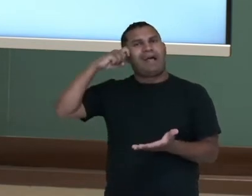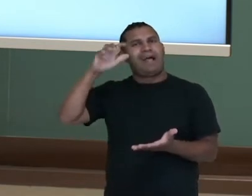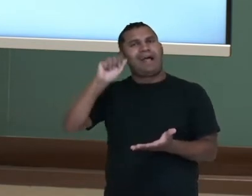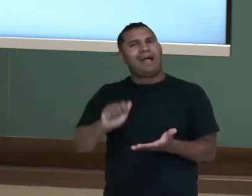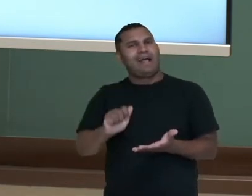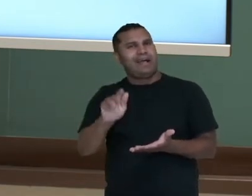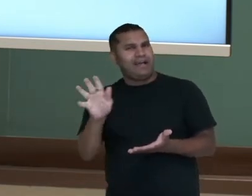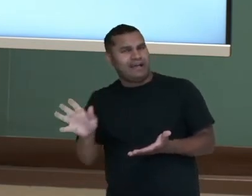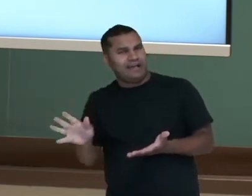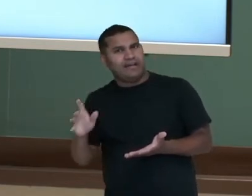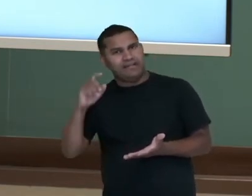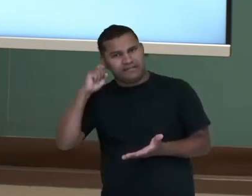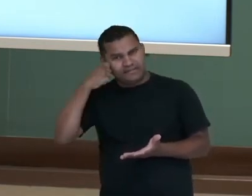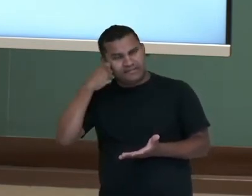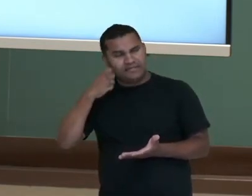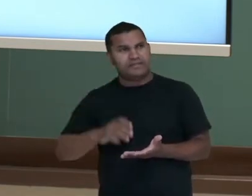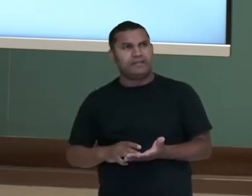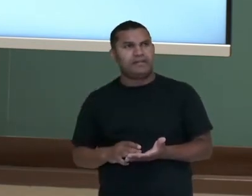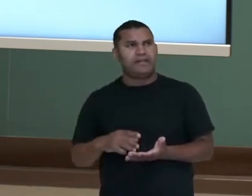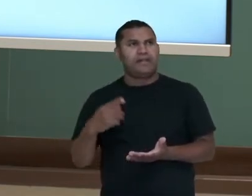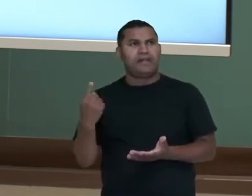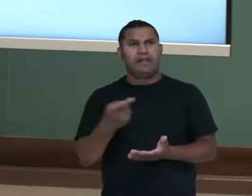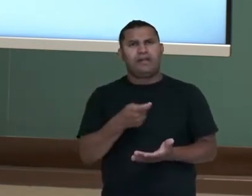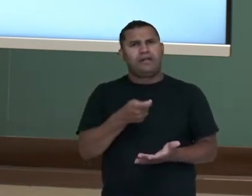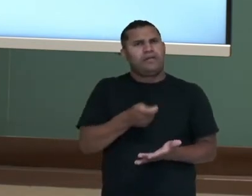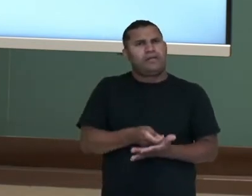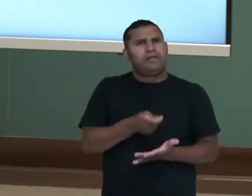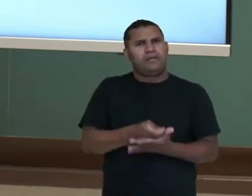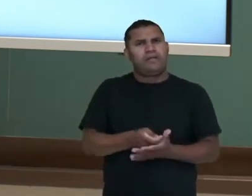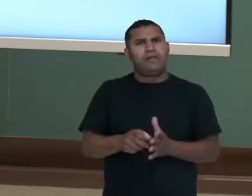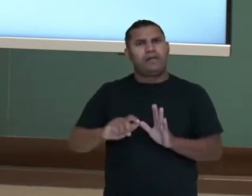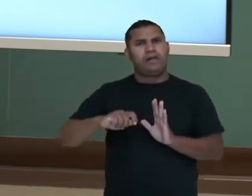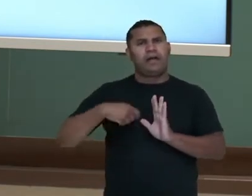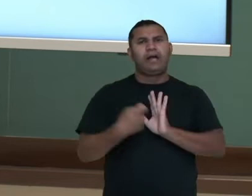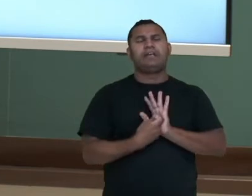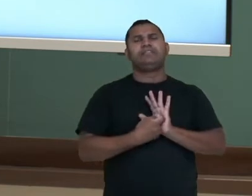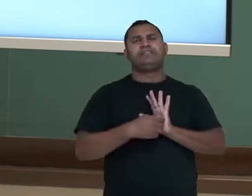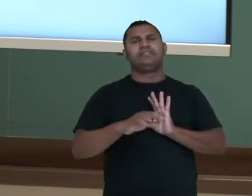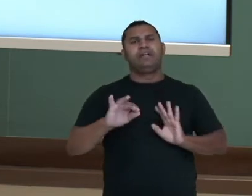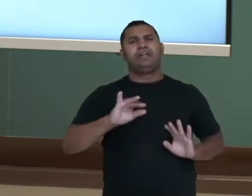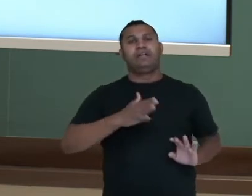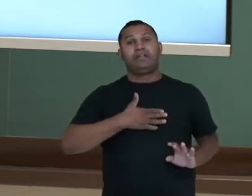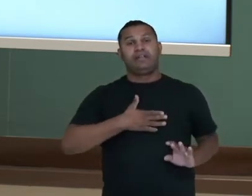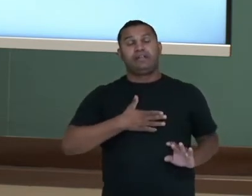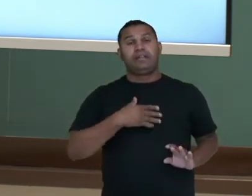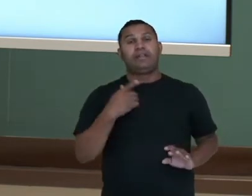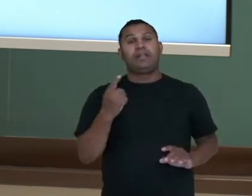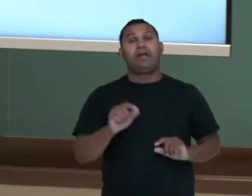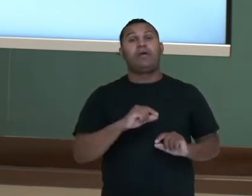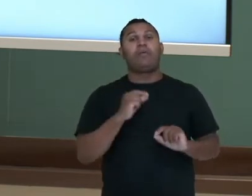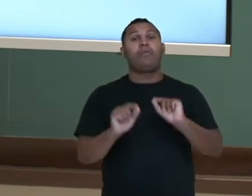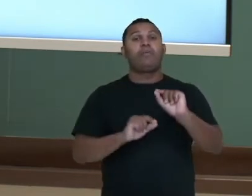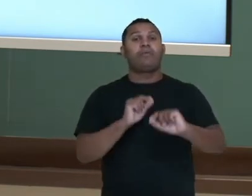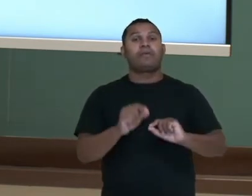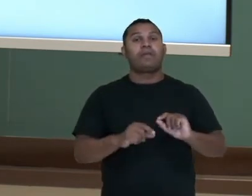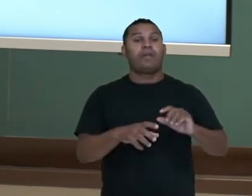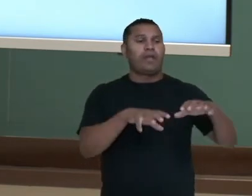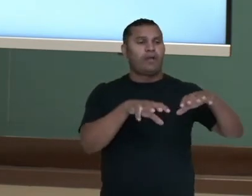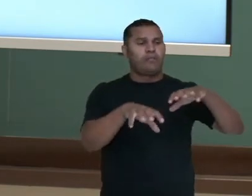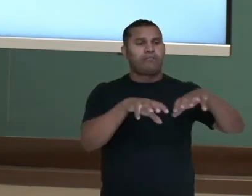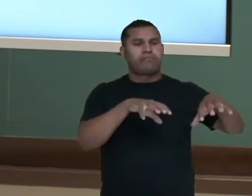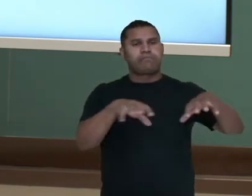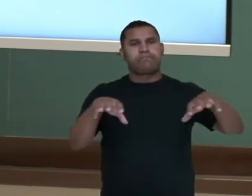africanos escravizavam africanos, pois a identidade se relacionava à etnia. E existiam centenas